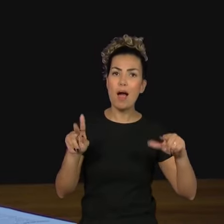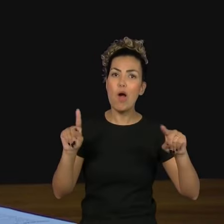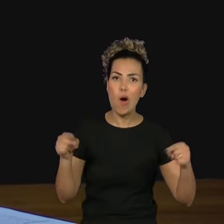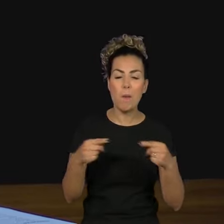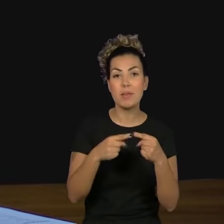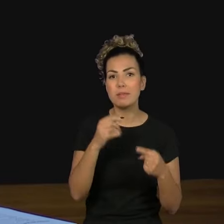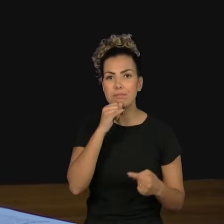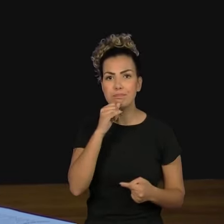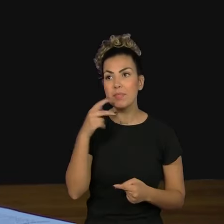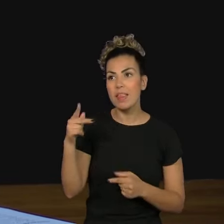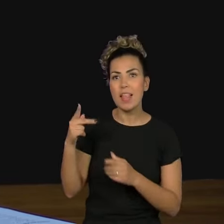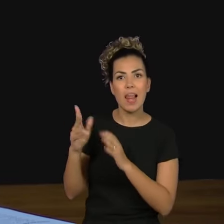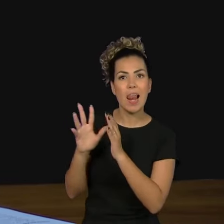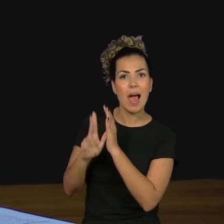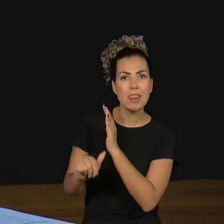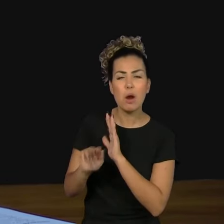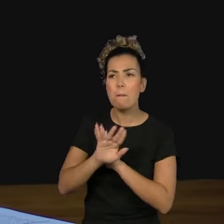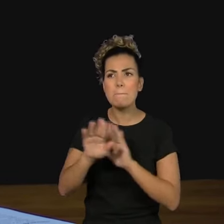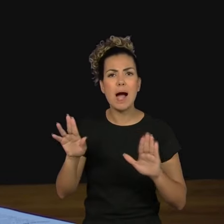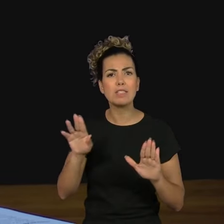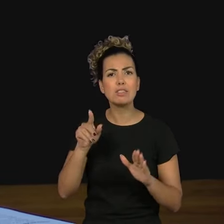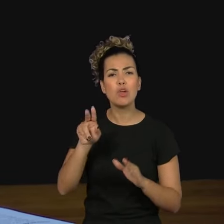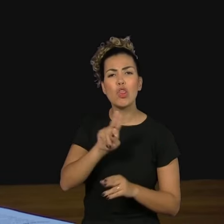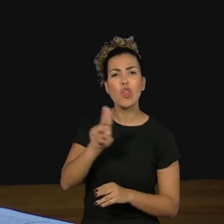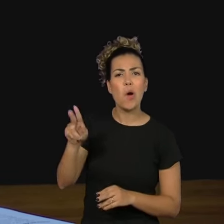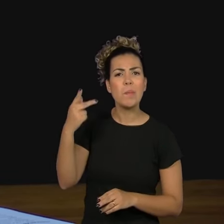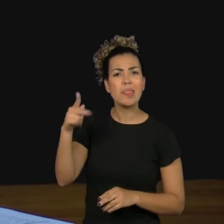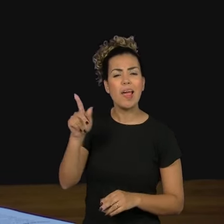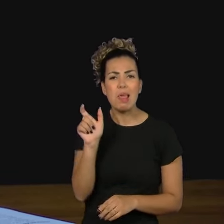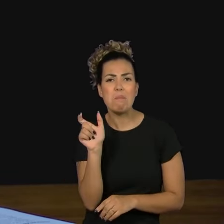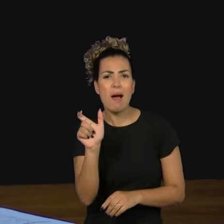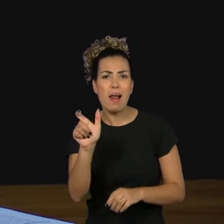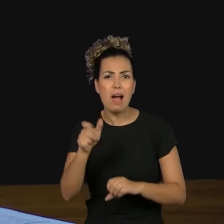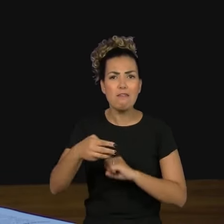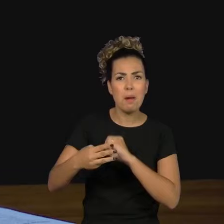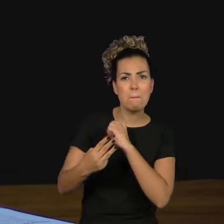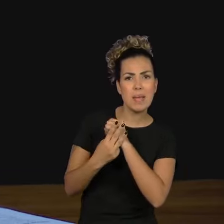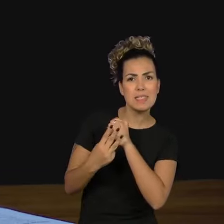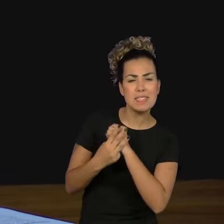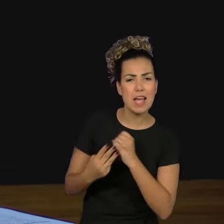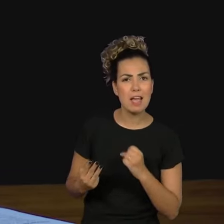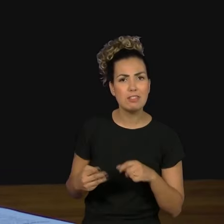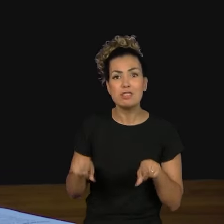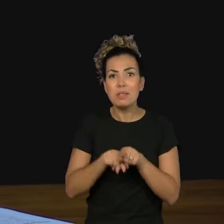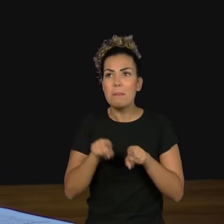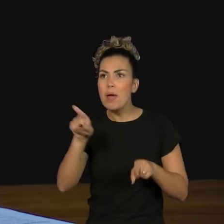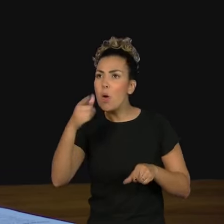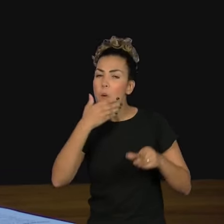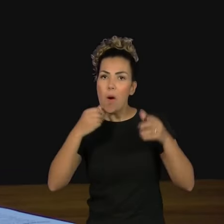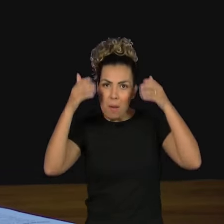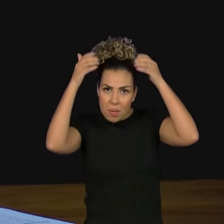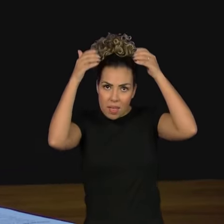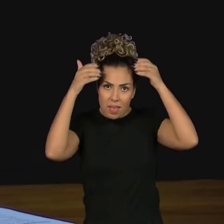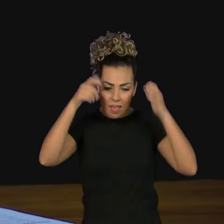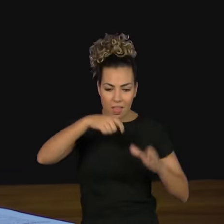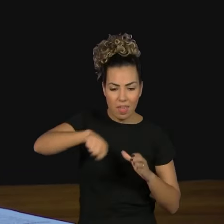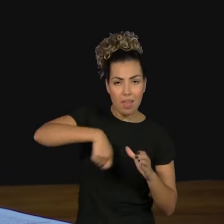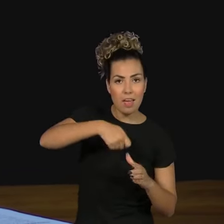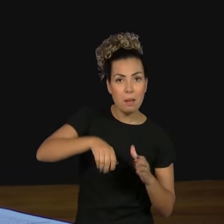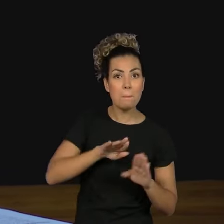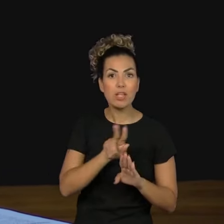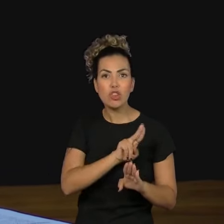carro chamado Felipe Mercedes Benz o chefe de cozinha Roberto ravioli um vereador chamado